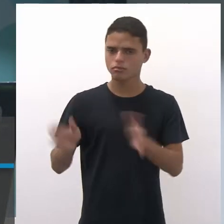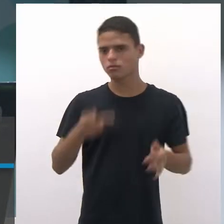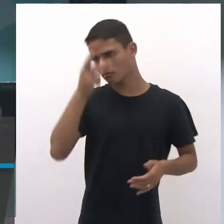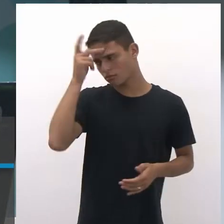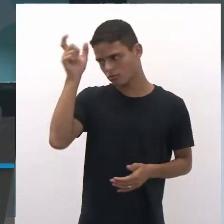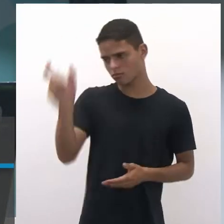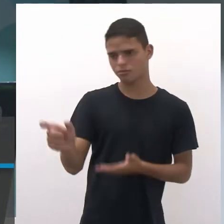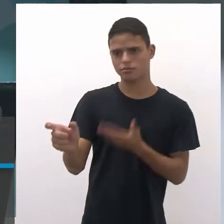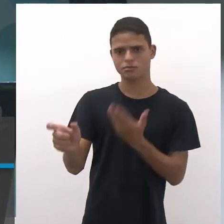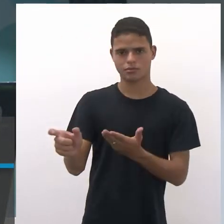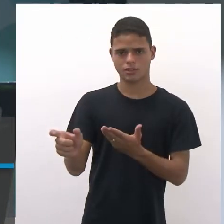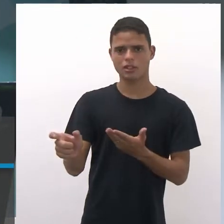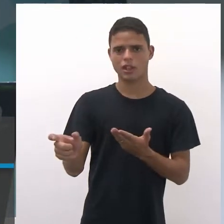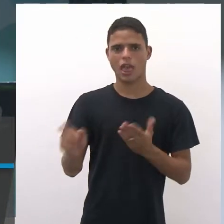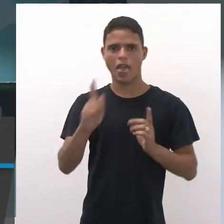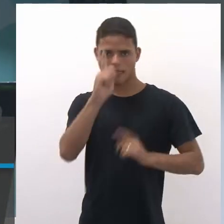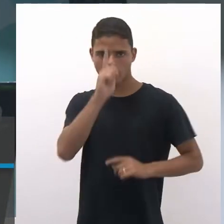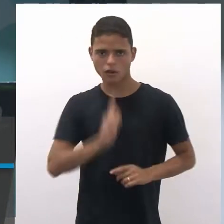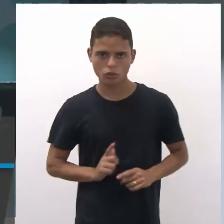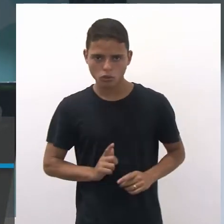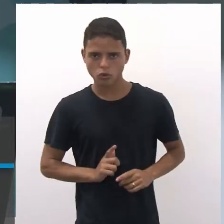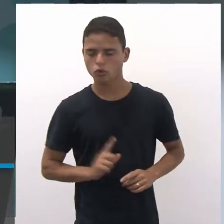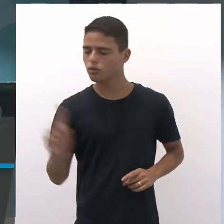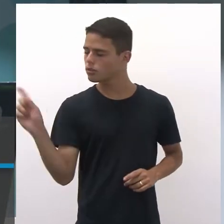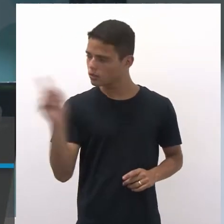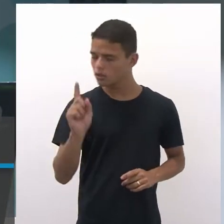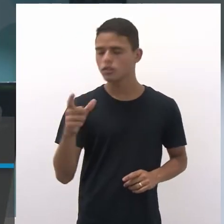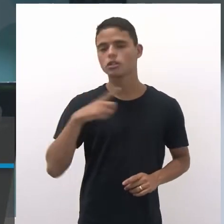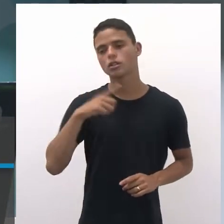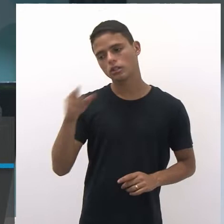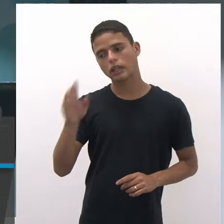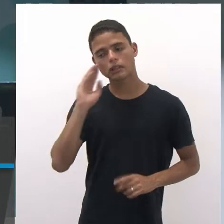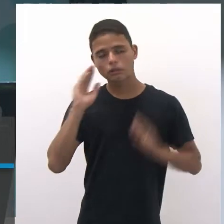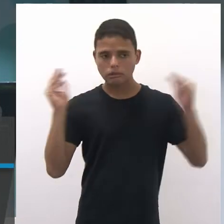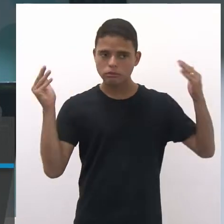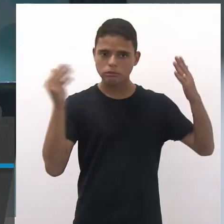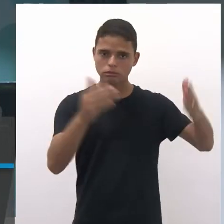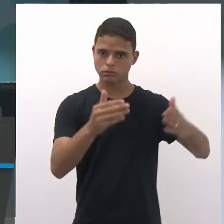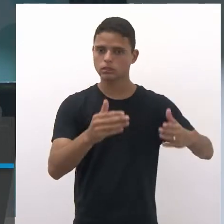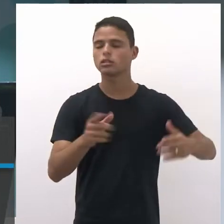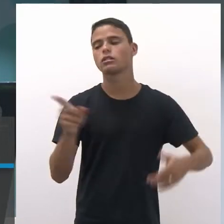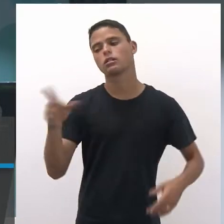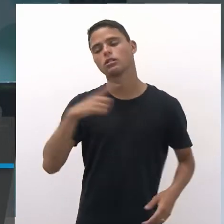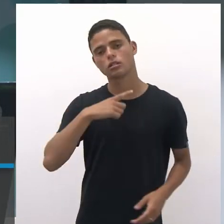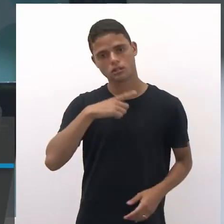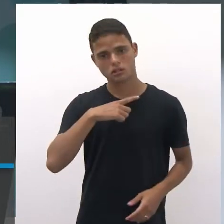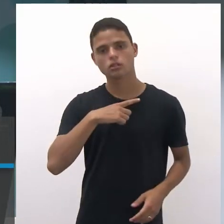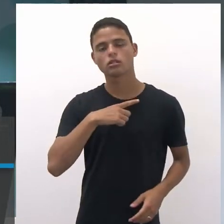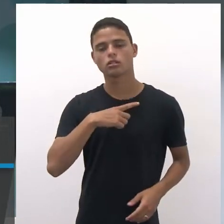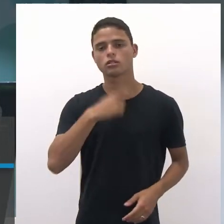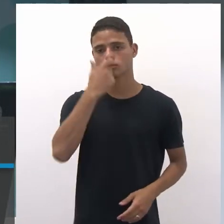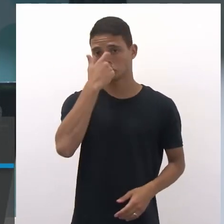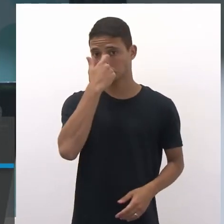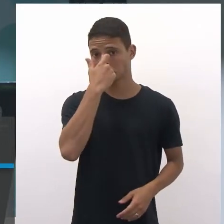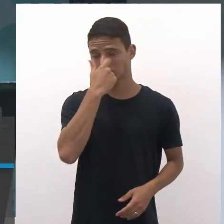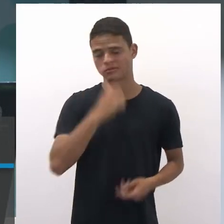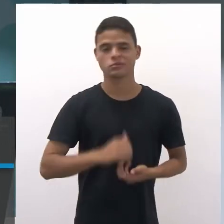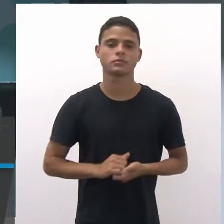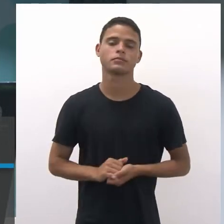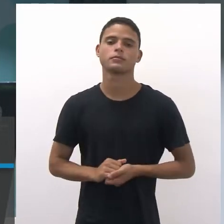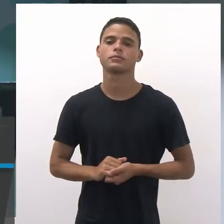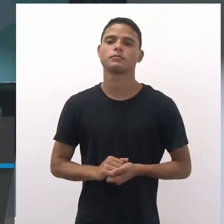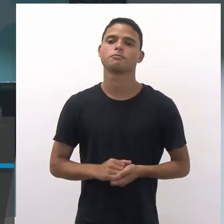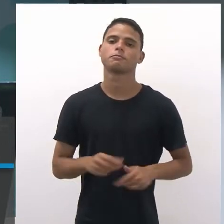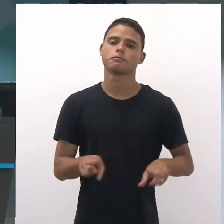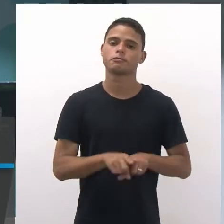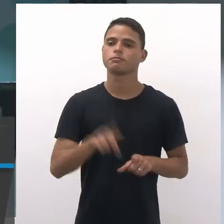é neutro, né? Tem a sua intencionalidade, tem os seus objetivos por trás, né? E, claro, a gente